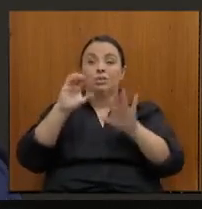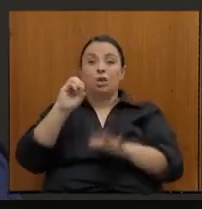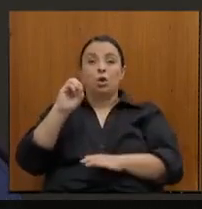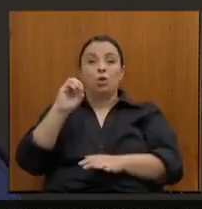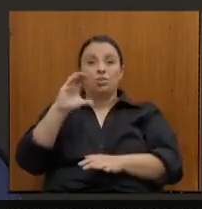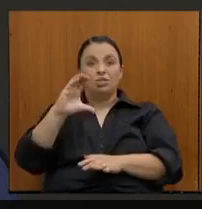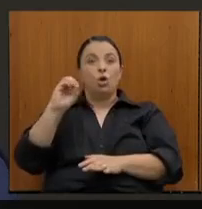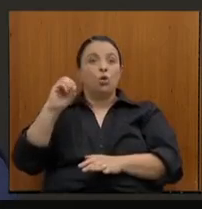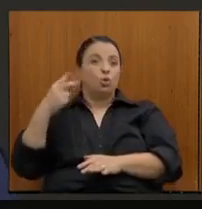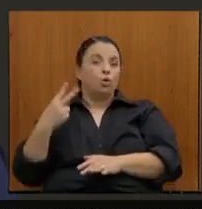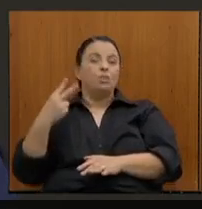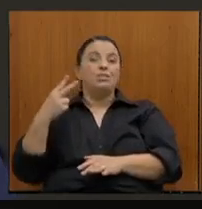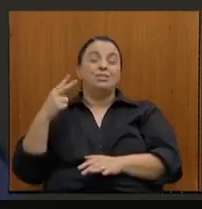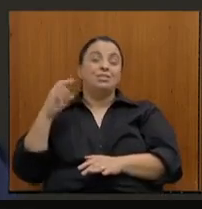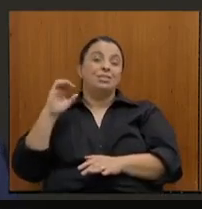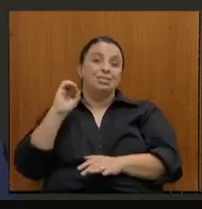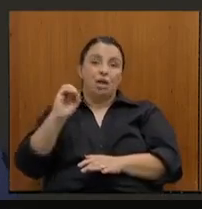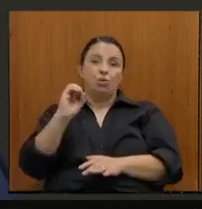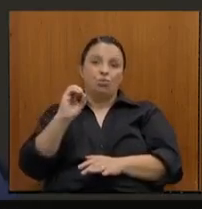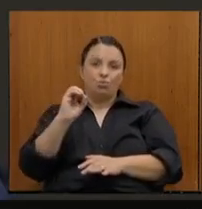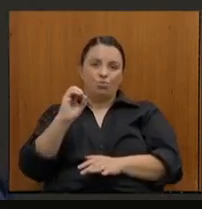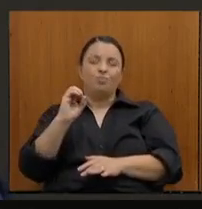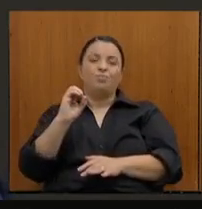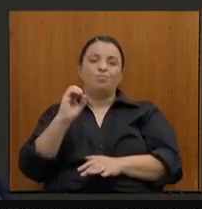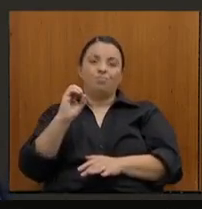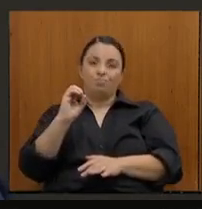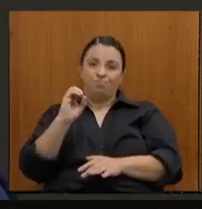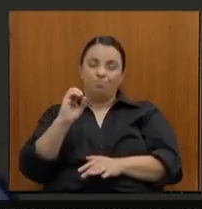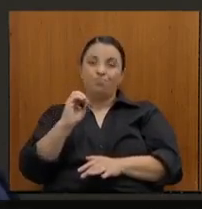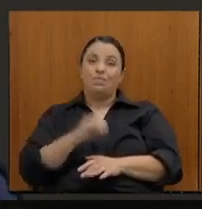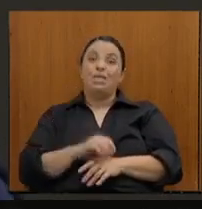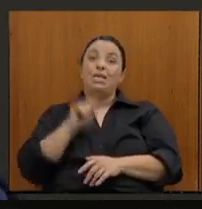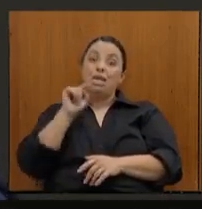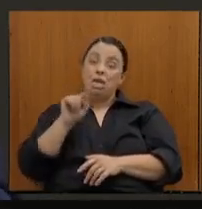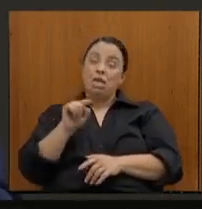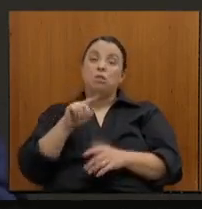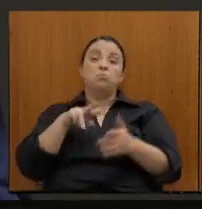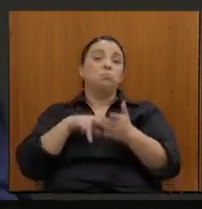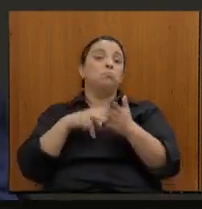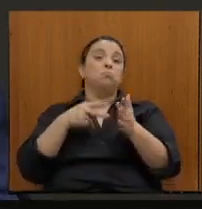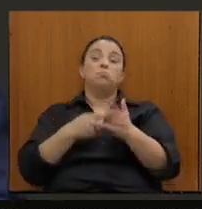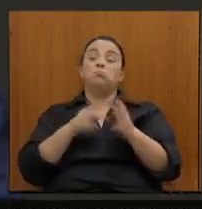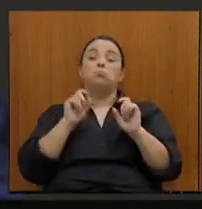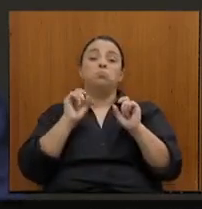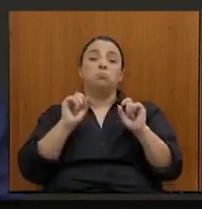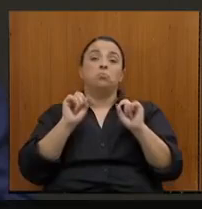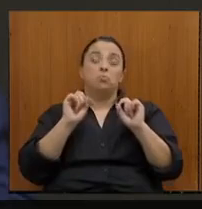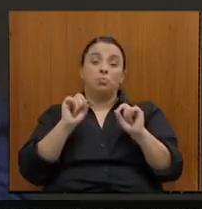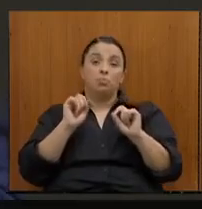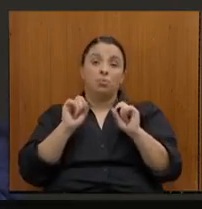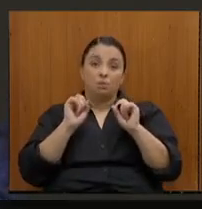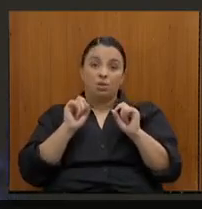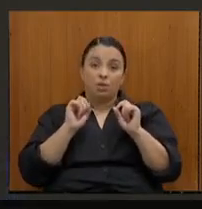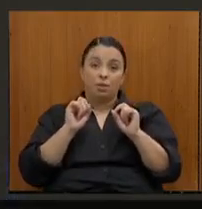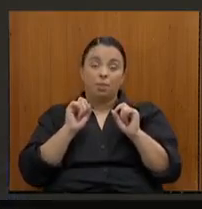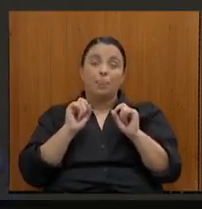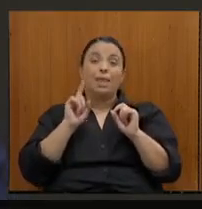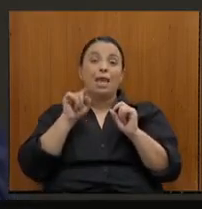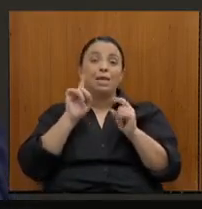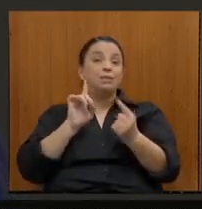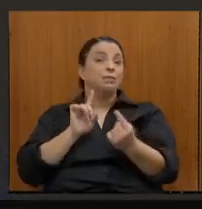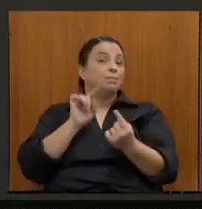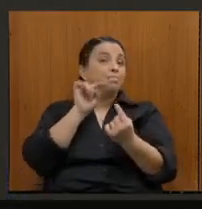é isso significaria que nós teremos a atingido essa esse essa